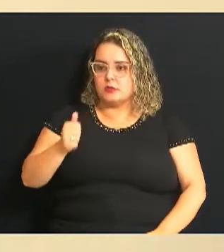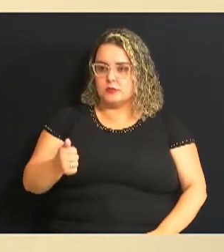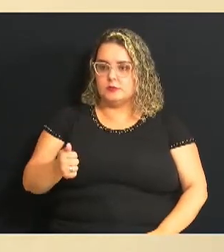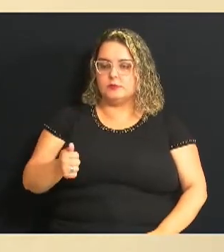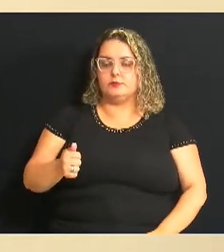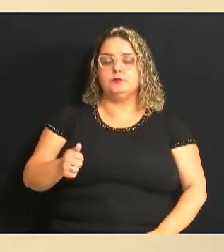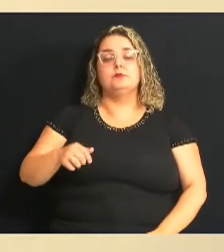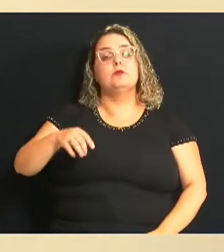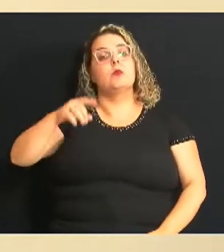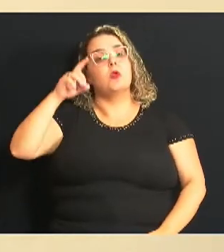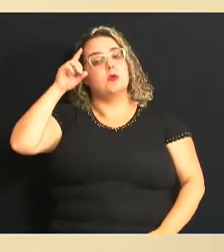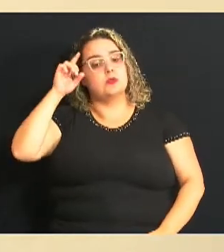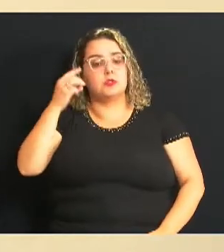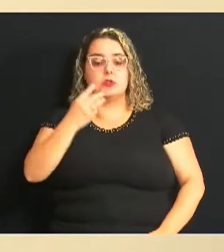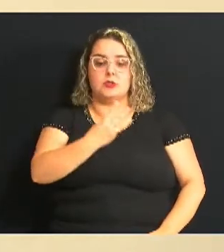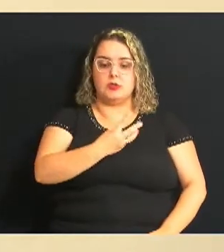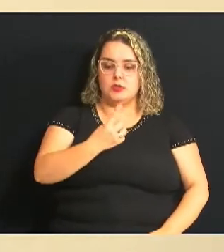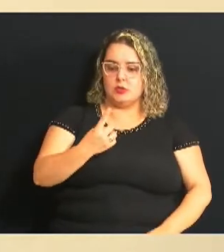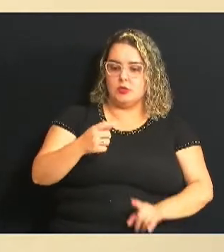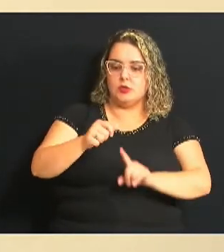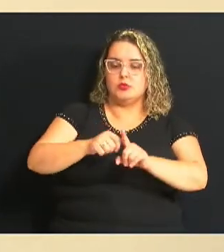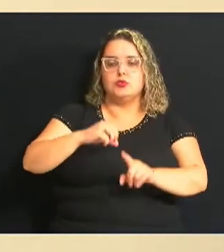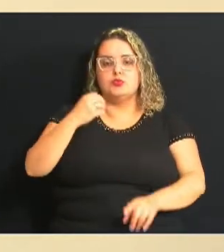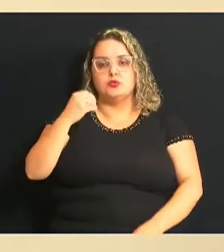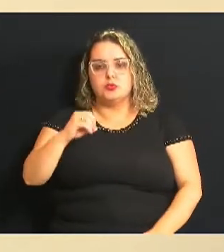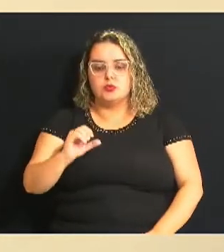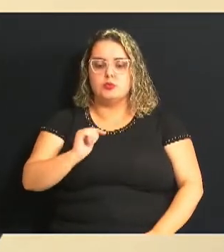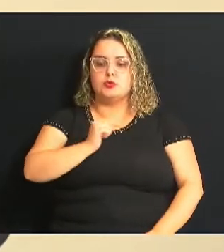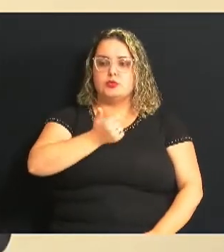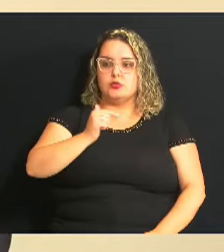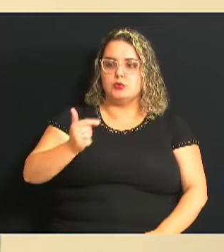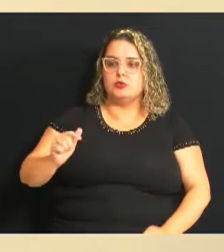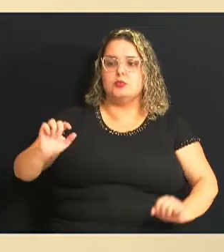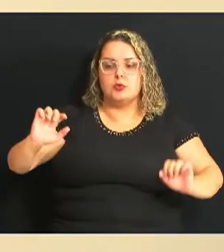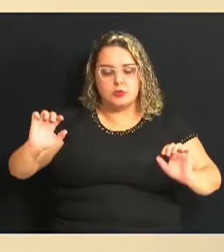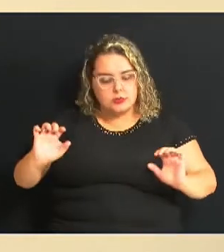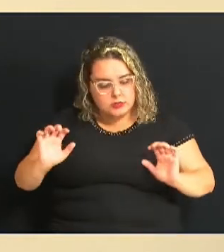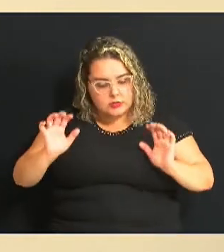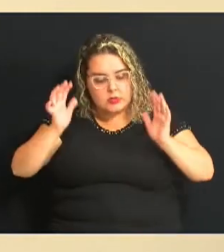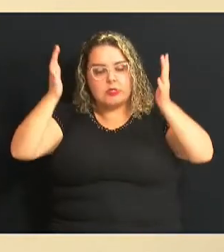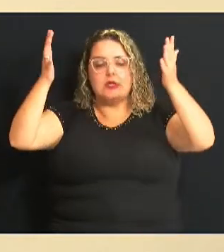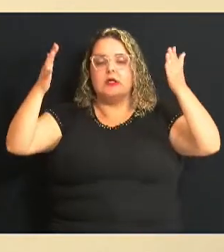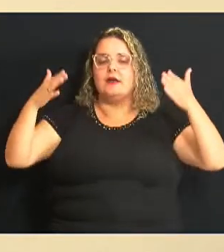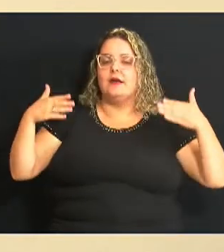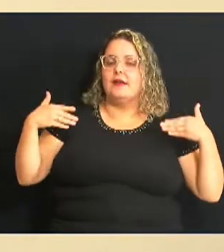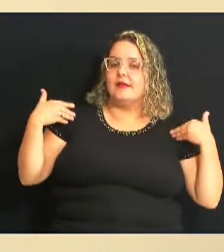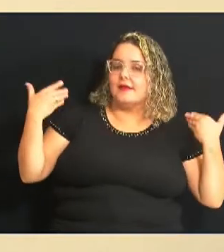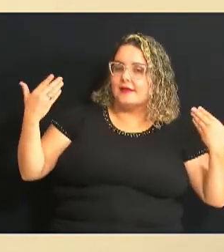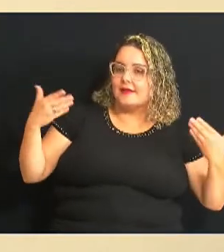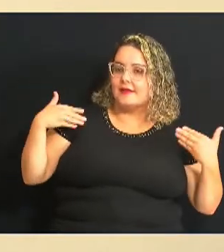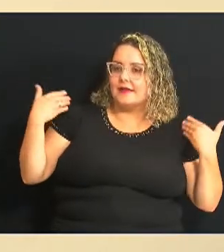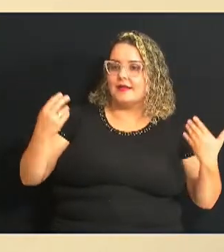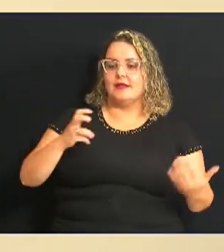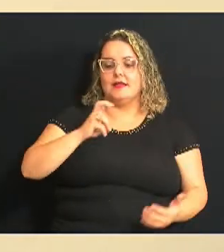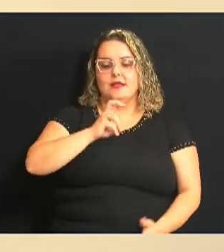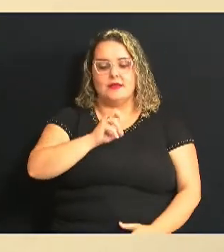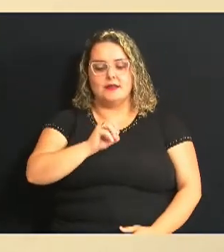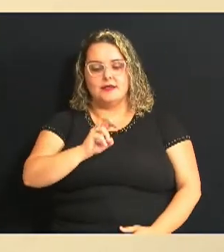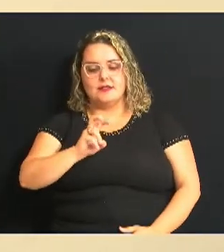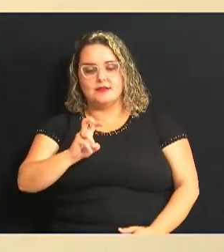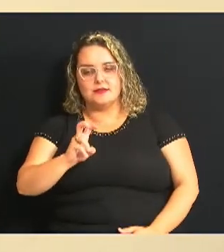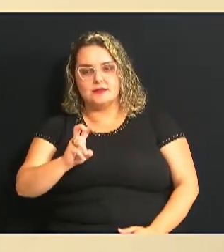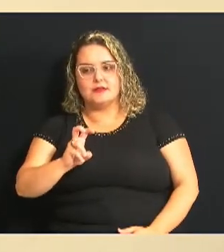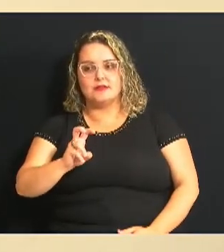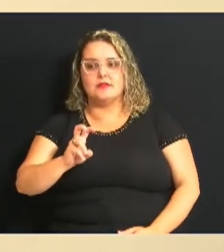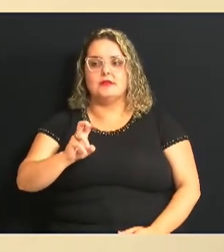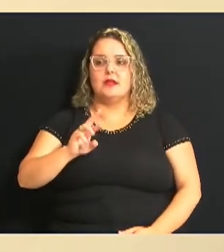de outubro de 2022, nós celebramos com alegria 505 anos da